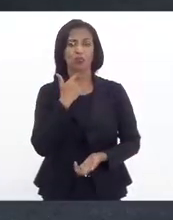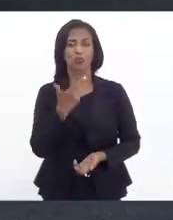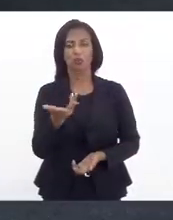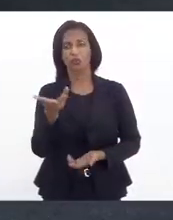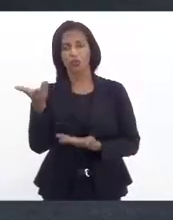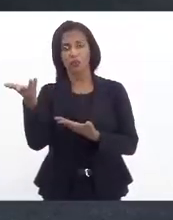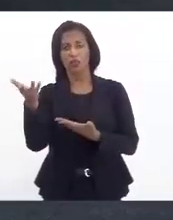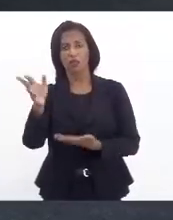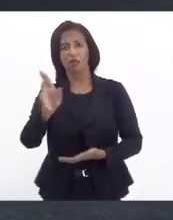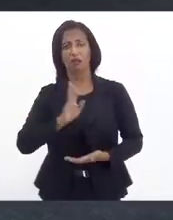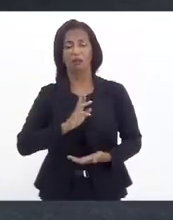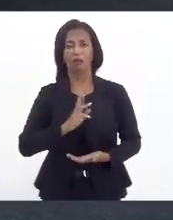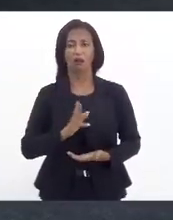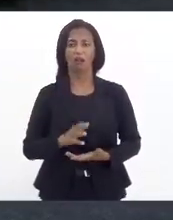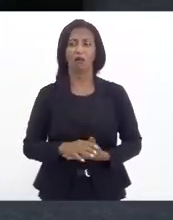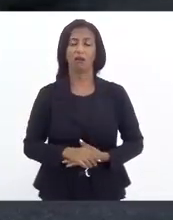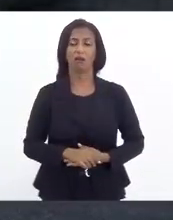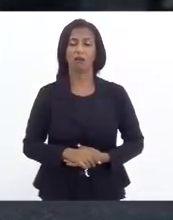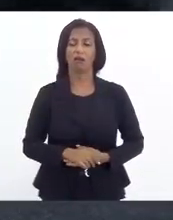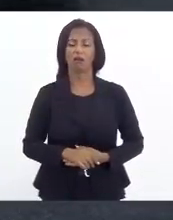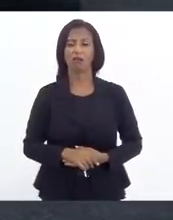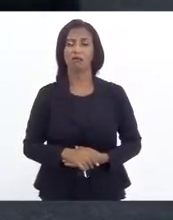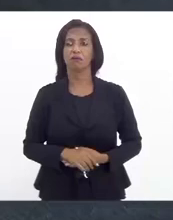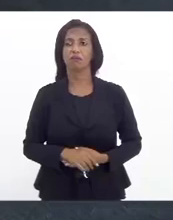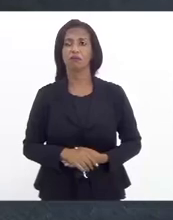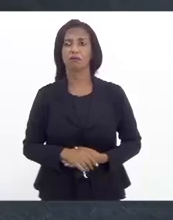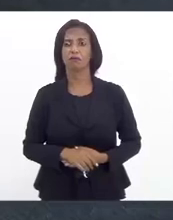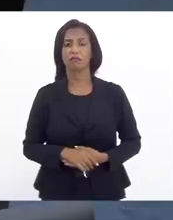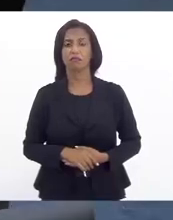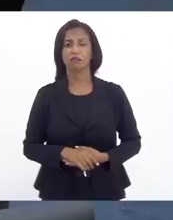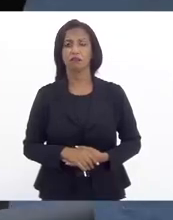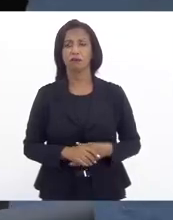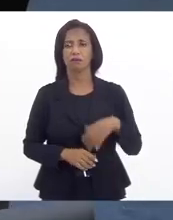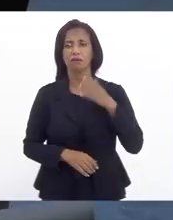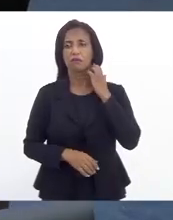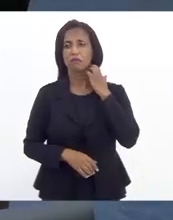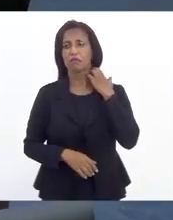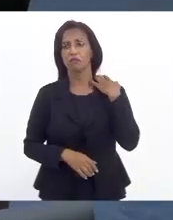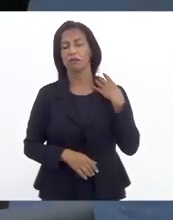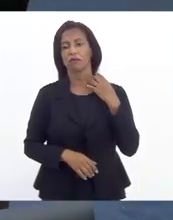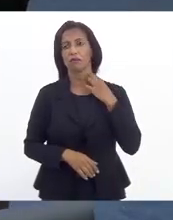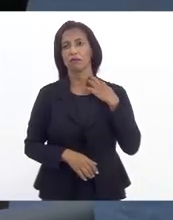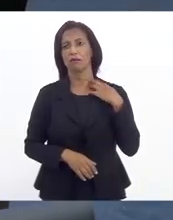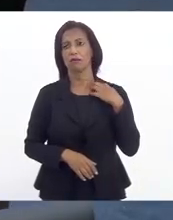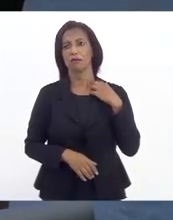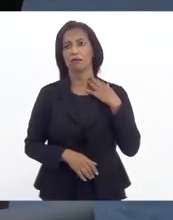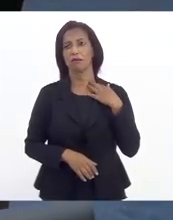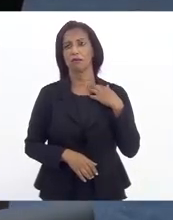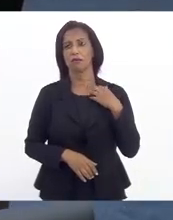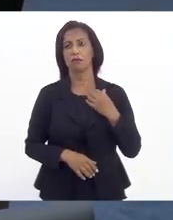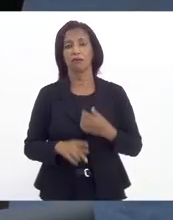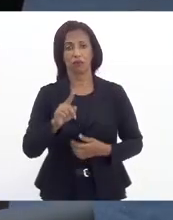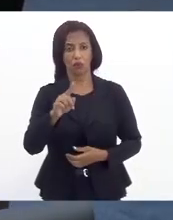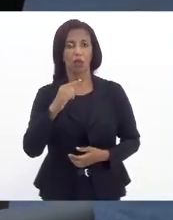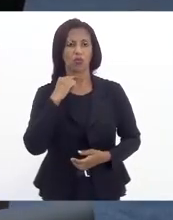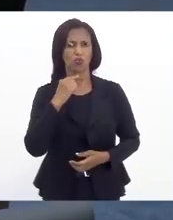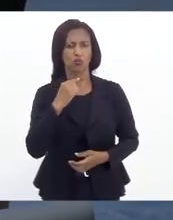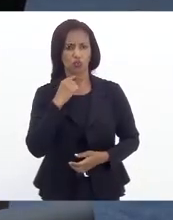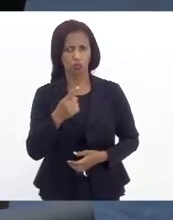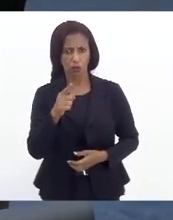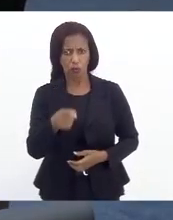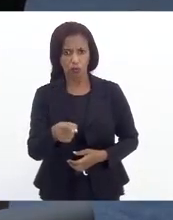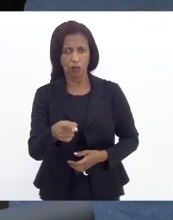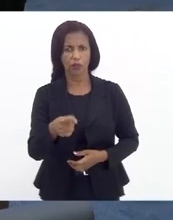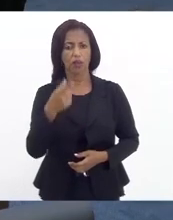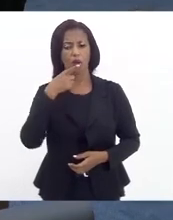queria que vossa excelência esclareça. A dúvida da senhora está persistida, porque semana passada e ontem também. Então, nós vamos gravar na